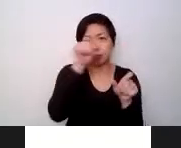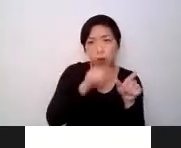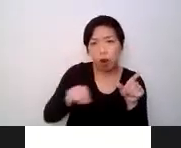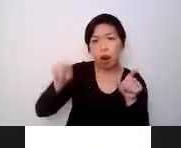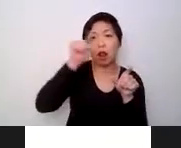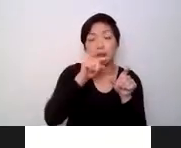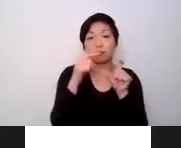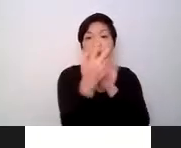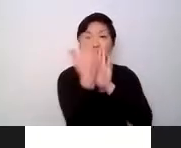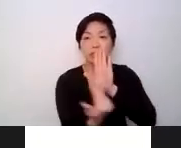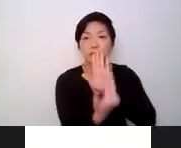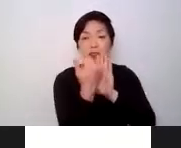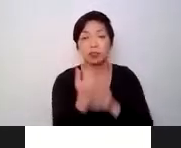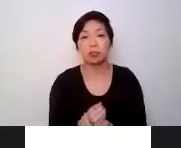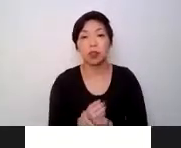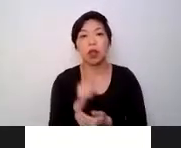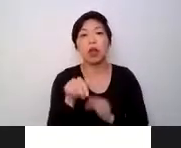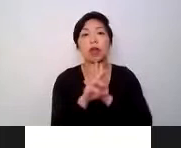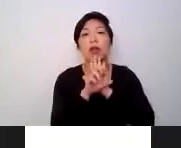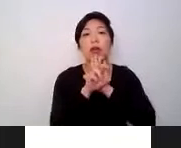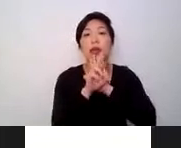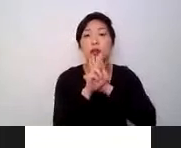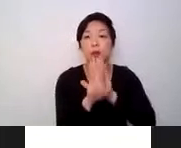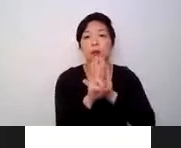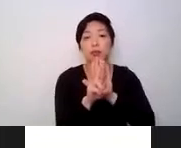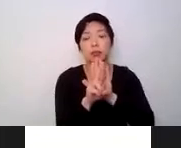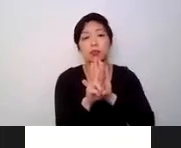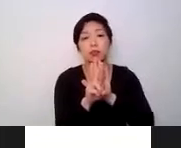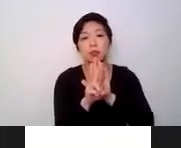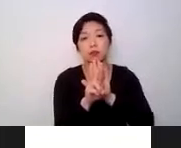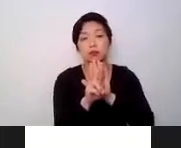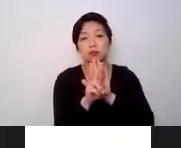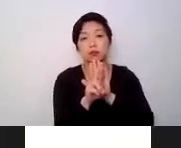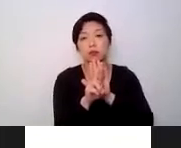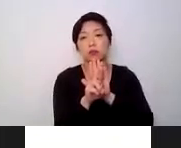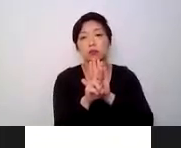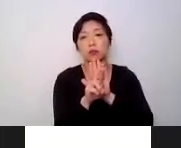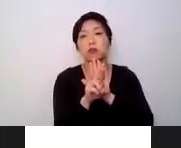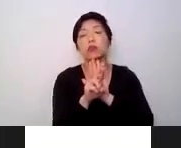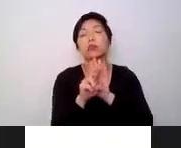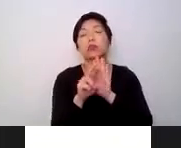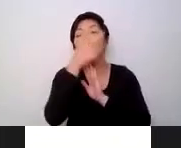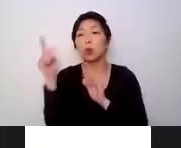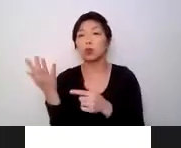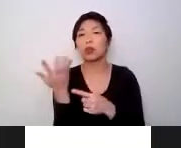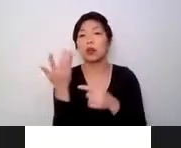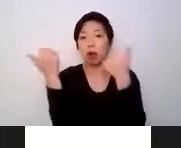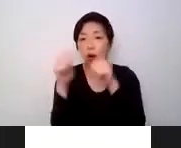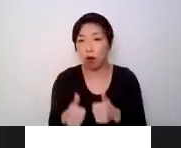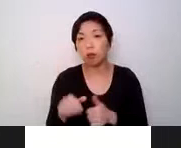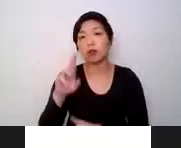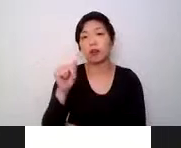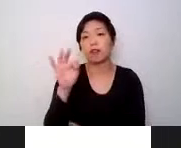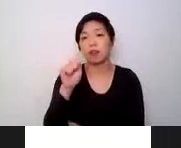uma representação da Madonna della Sedia de Raffaello Sanzio esculpida em mármore de